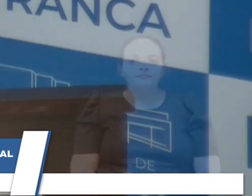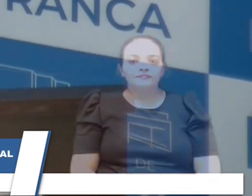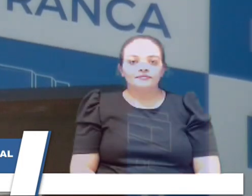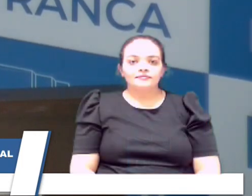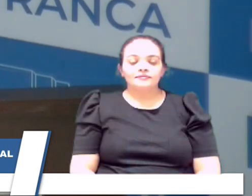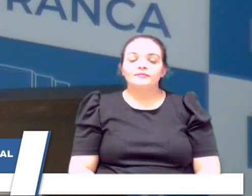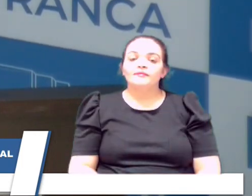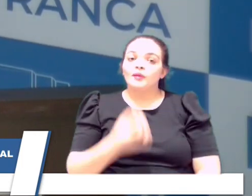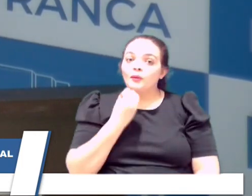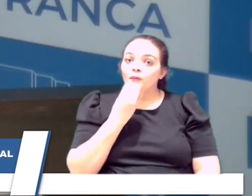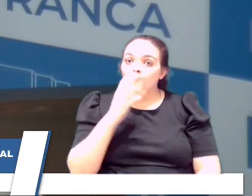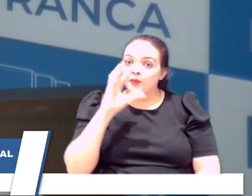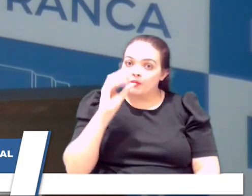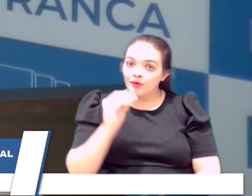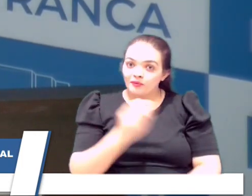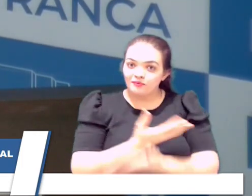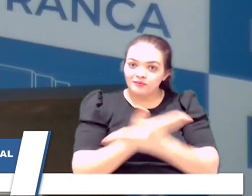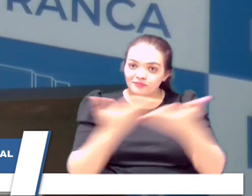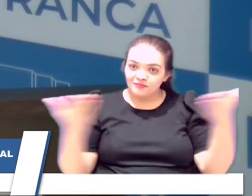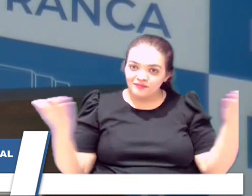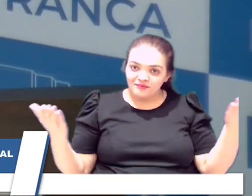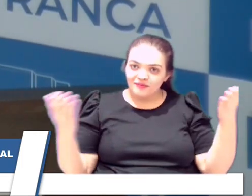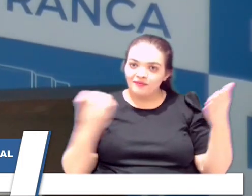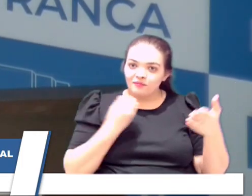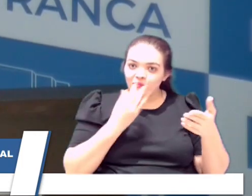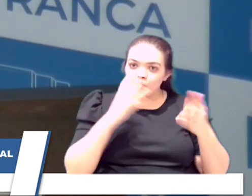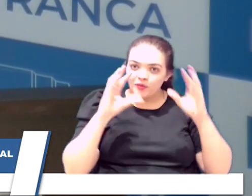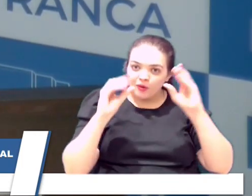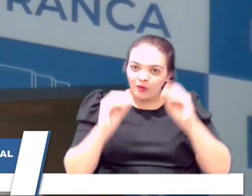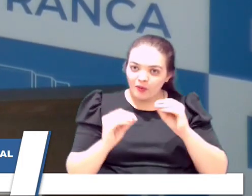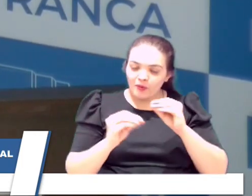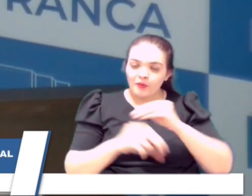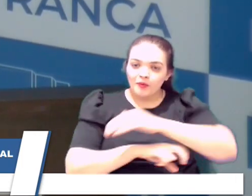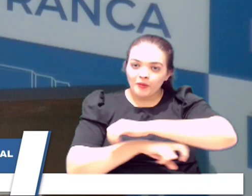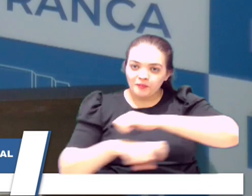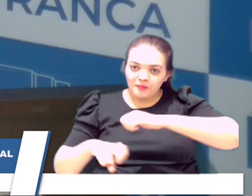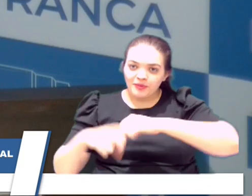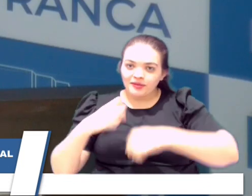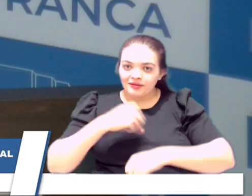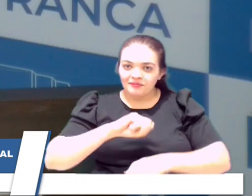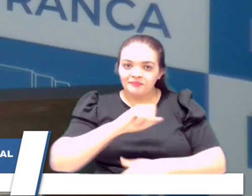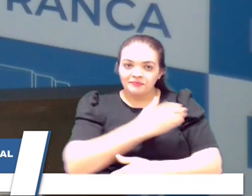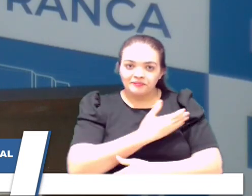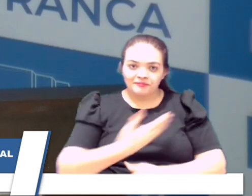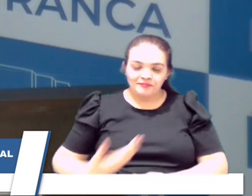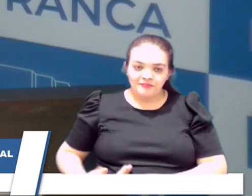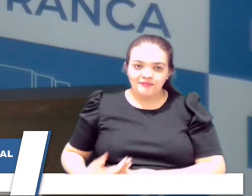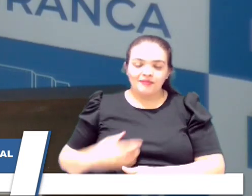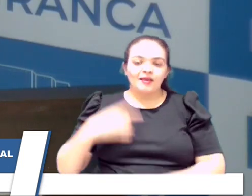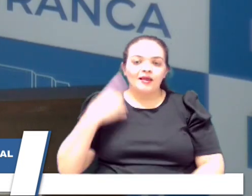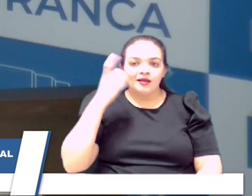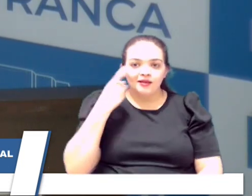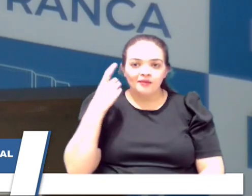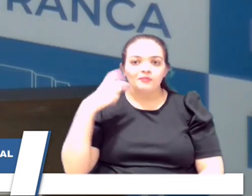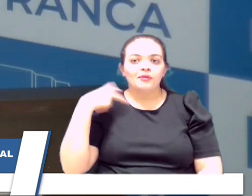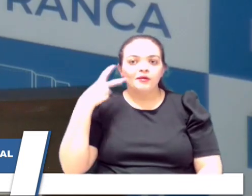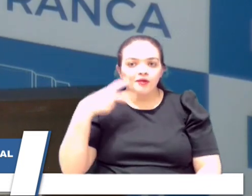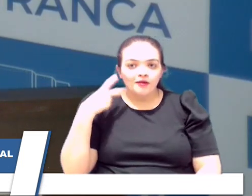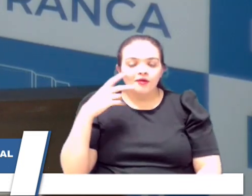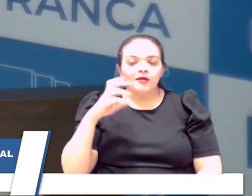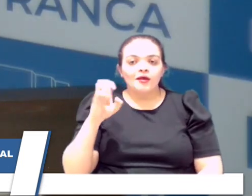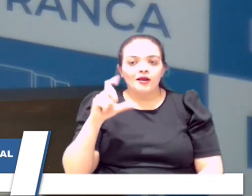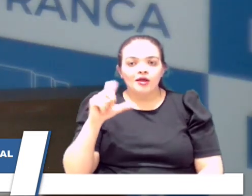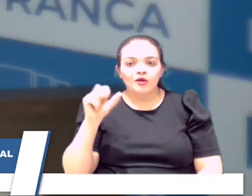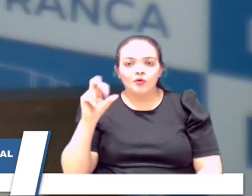Boa noite a todos, boa noite à mesa, boa noite à Defensoria Pública, boa noite aos deputados, vereadores, o Enor, todos,